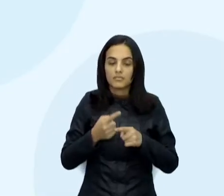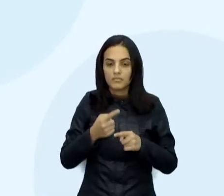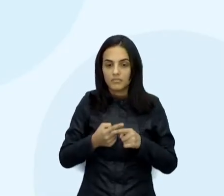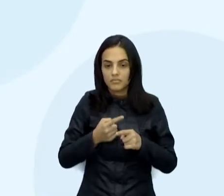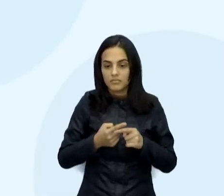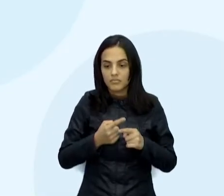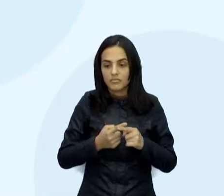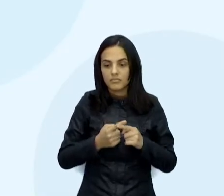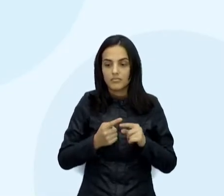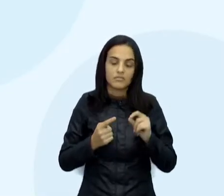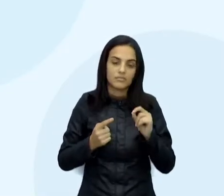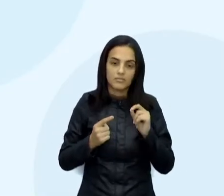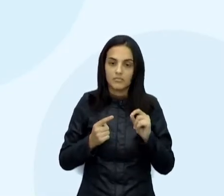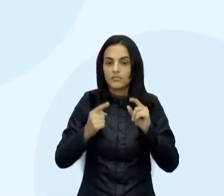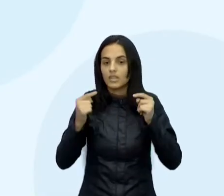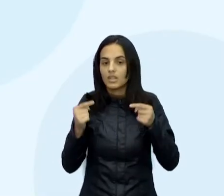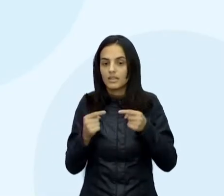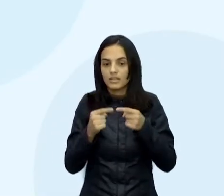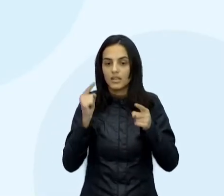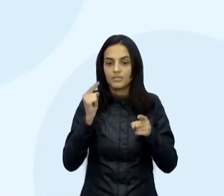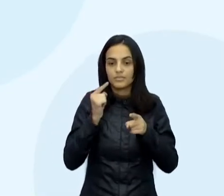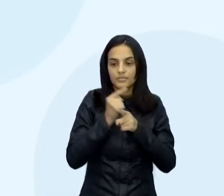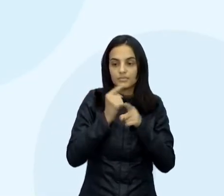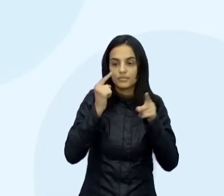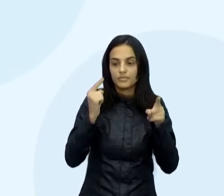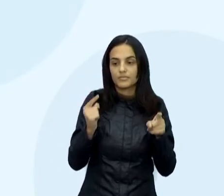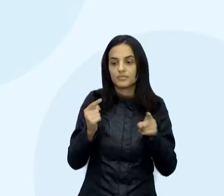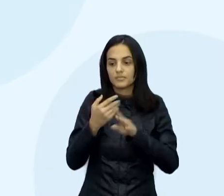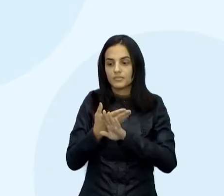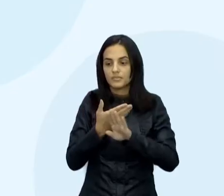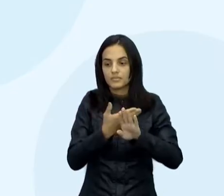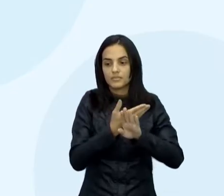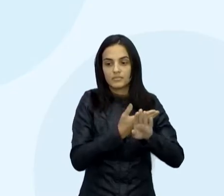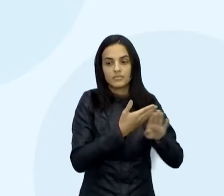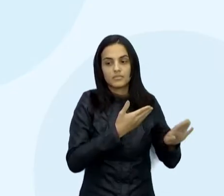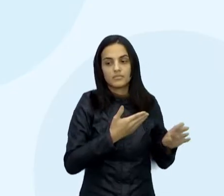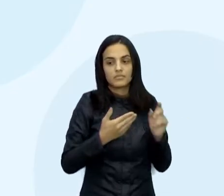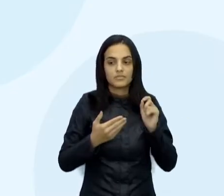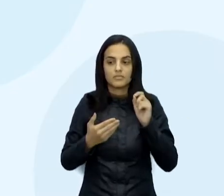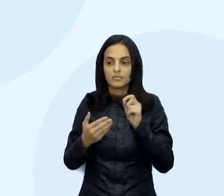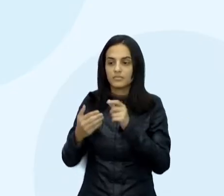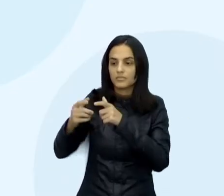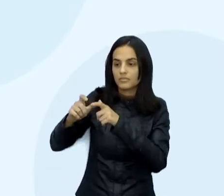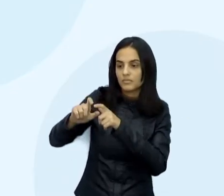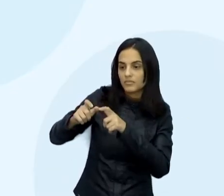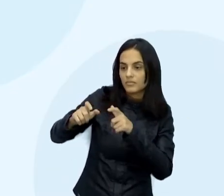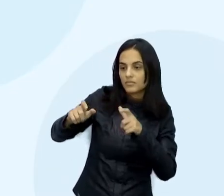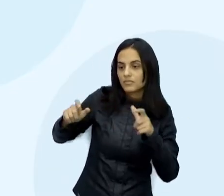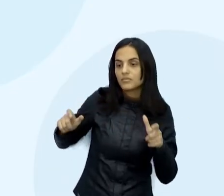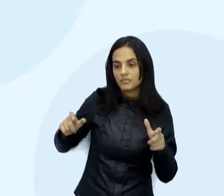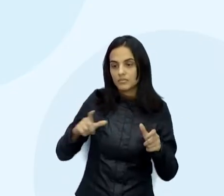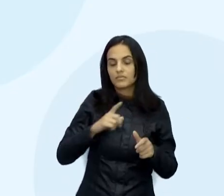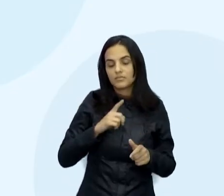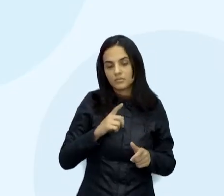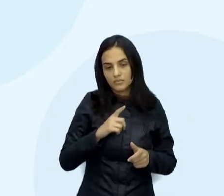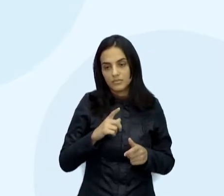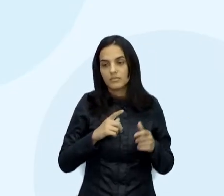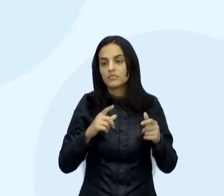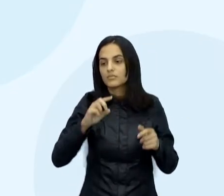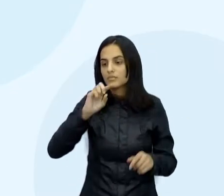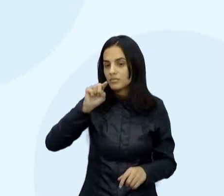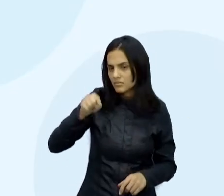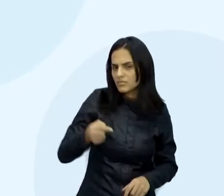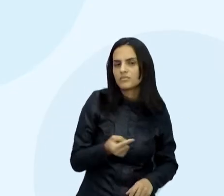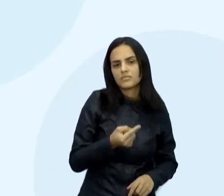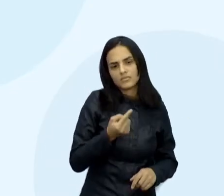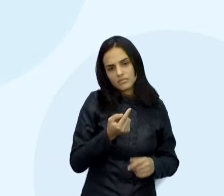esse encontro, esse afastamento, essas placas que são enormes, pesam aí, né, milhares ou